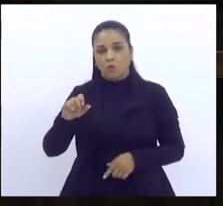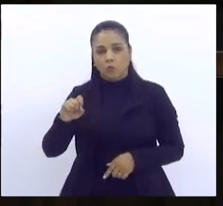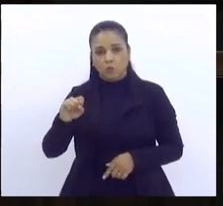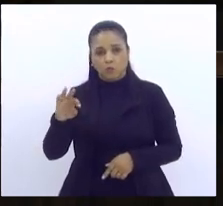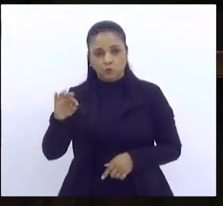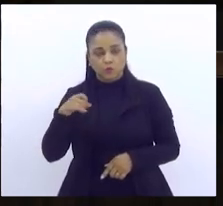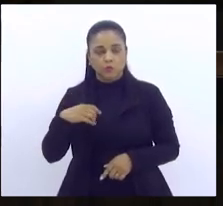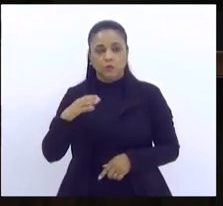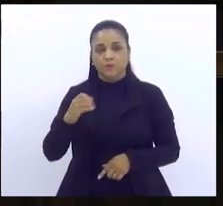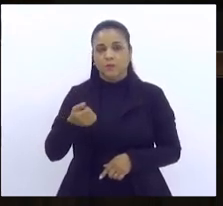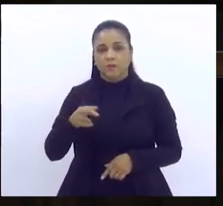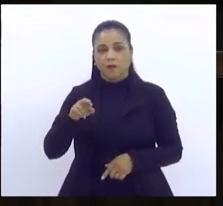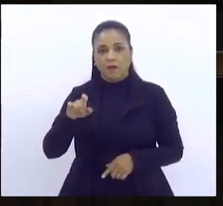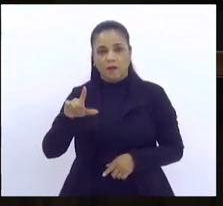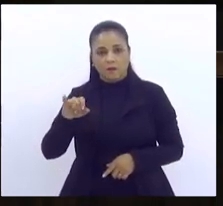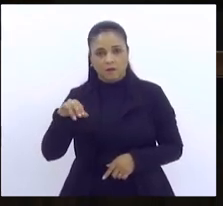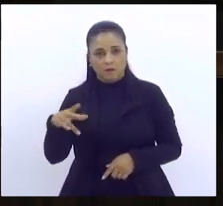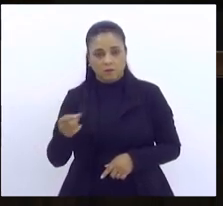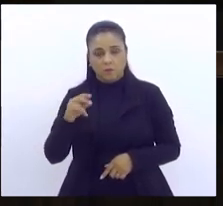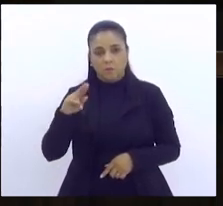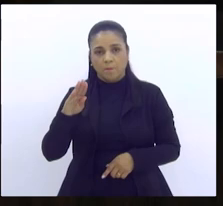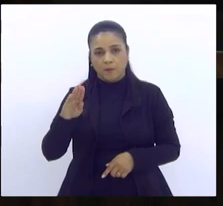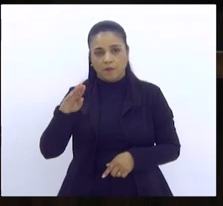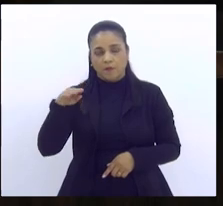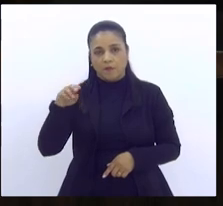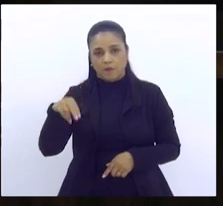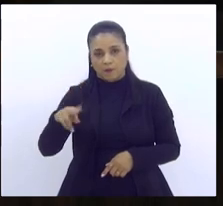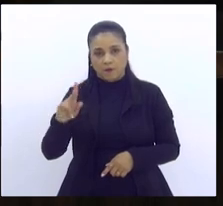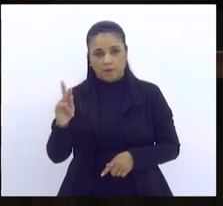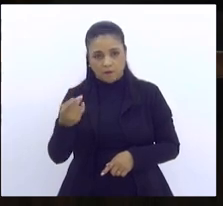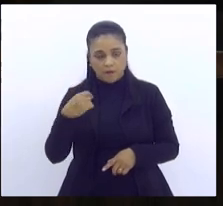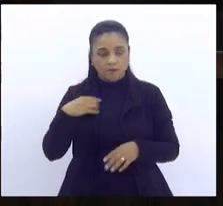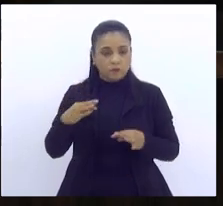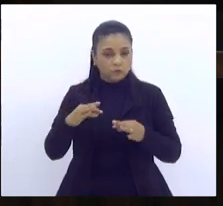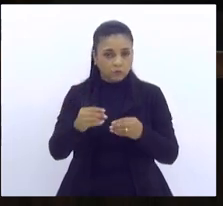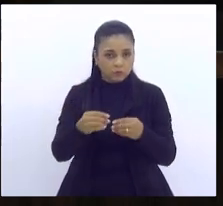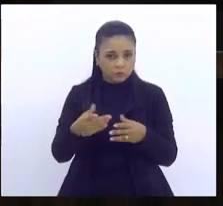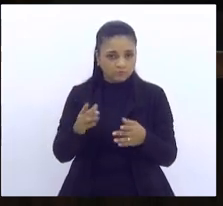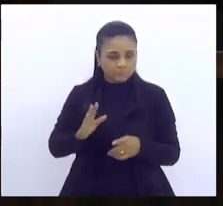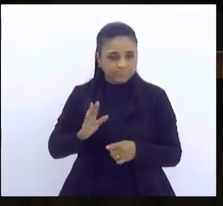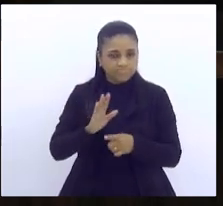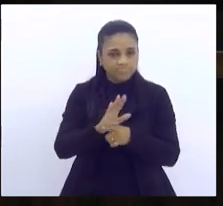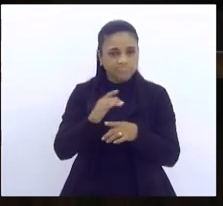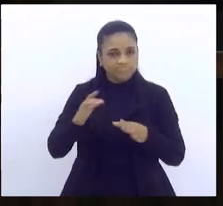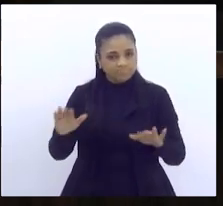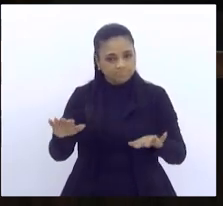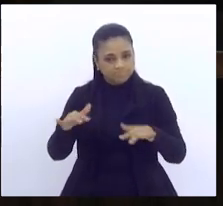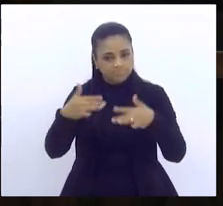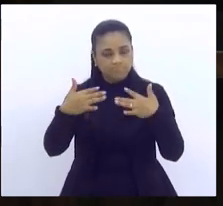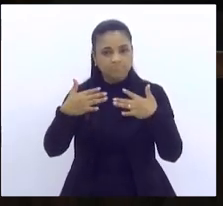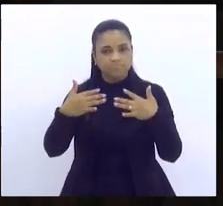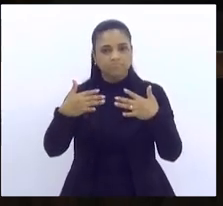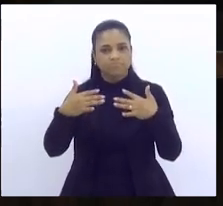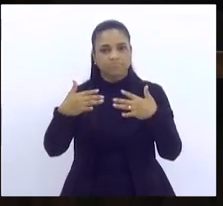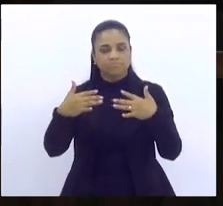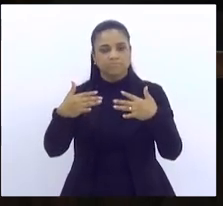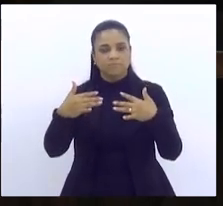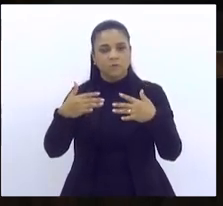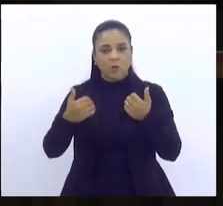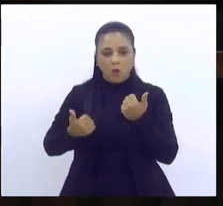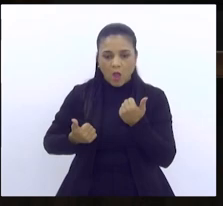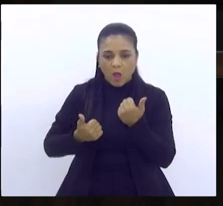colegas militares que compõem o Parlamento Fluminense, para a gente dar total atenção e auxílio